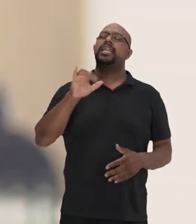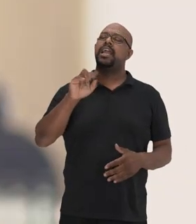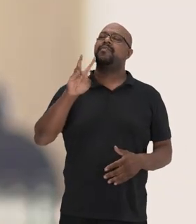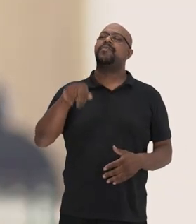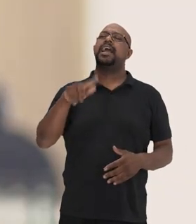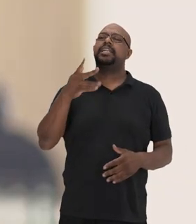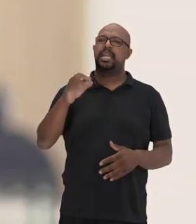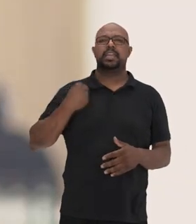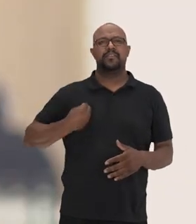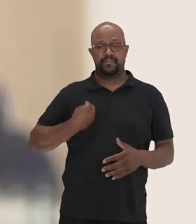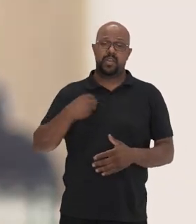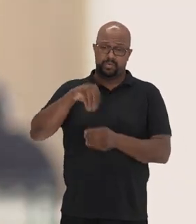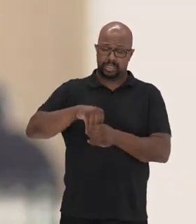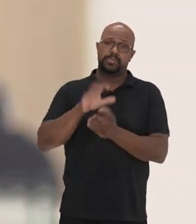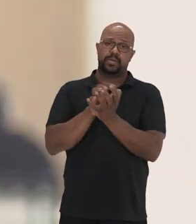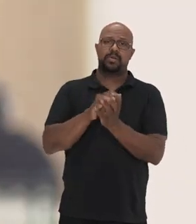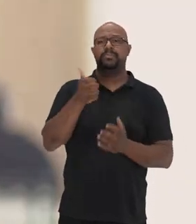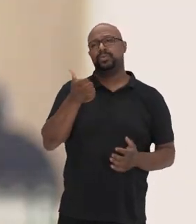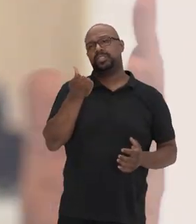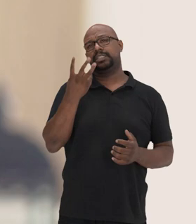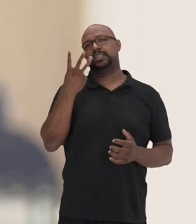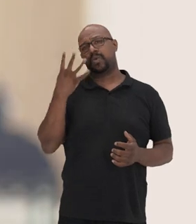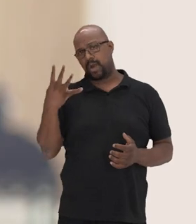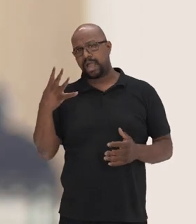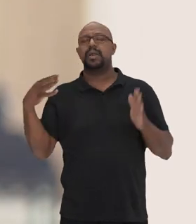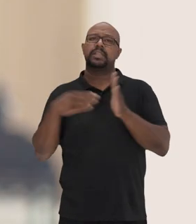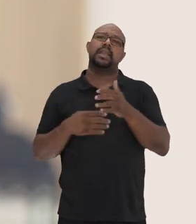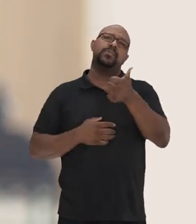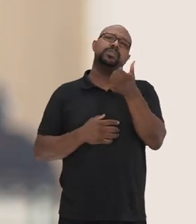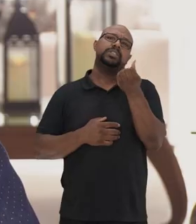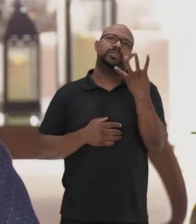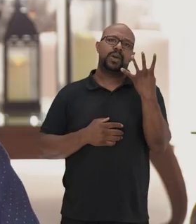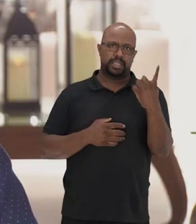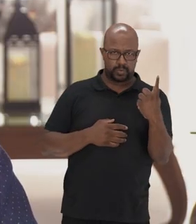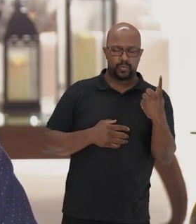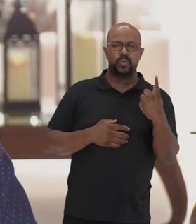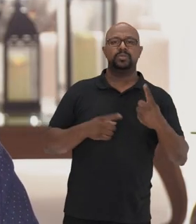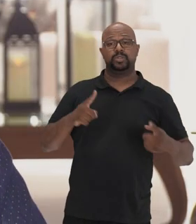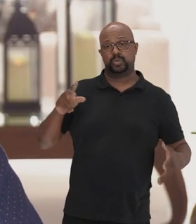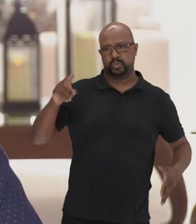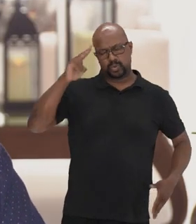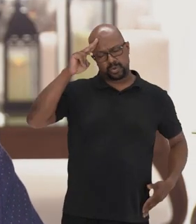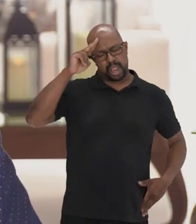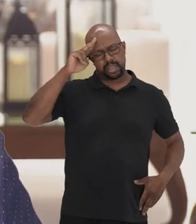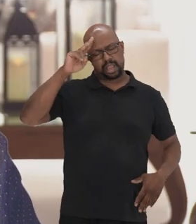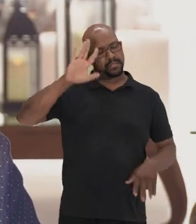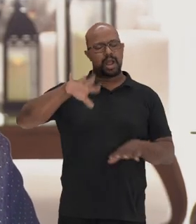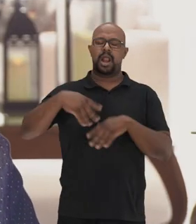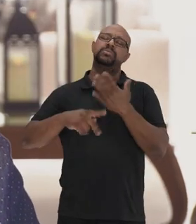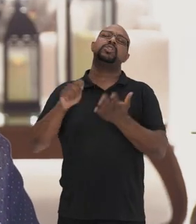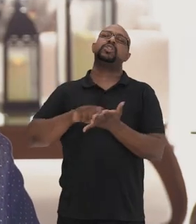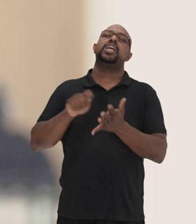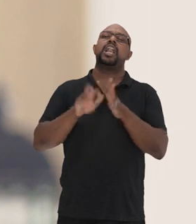que viveu em Pernambuco em 1634 até 1641 de soldado ele passou a ser